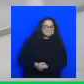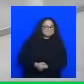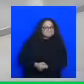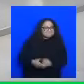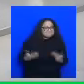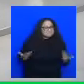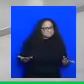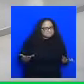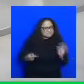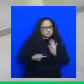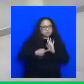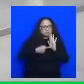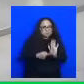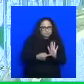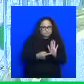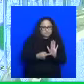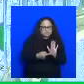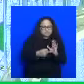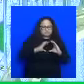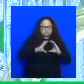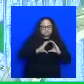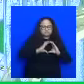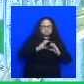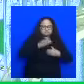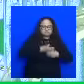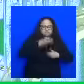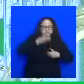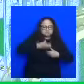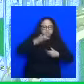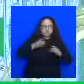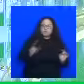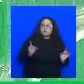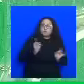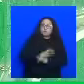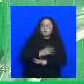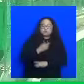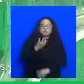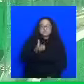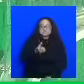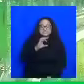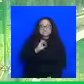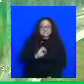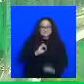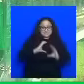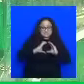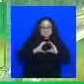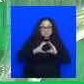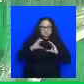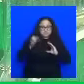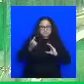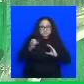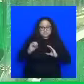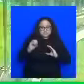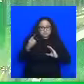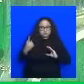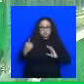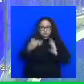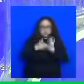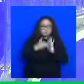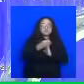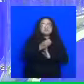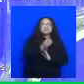24.271.229 reais e 51 centavos. Vamos mostrar o suporte em cima do globo número 3, preparado, abastecido com 60 bolas numeradas de 01 a